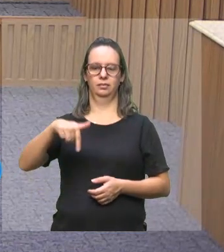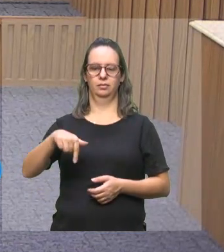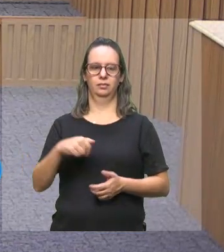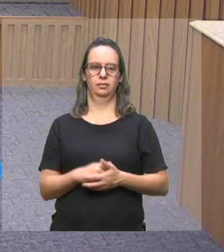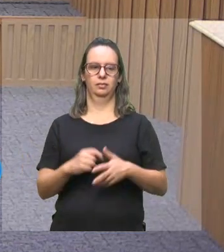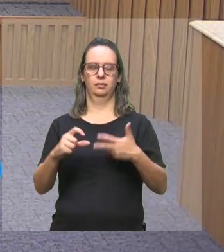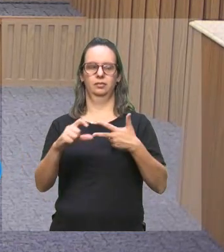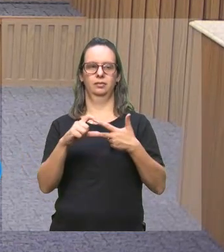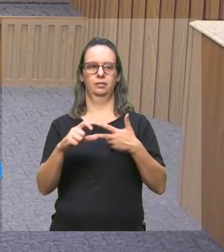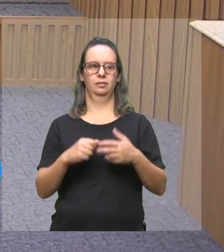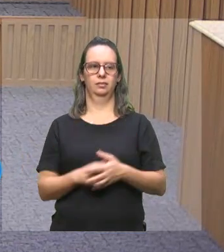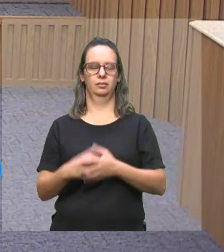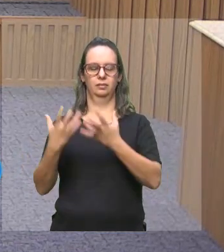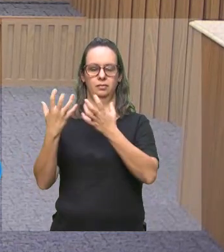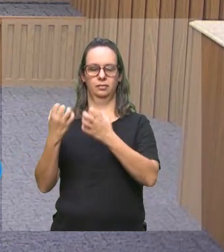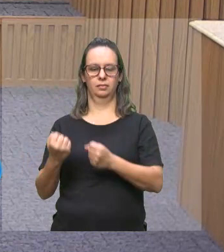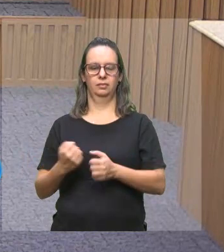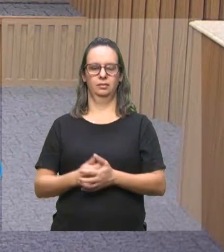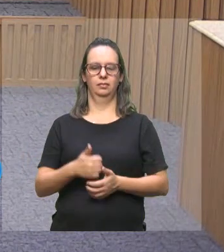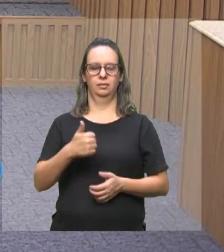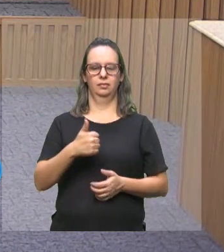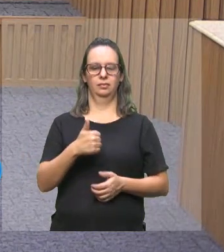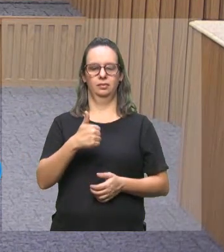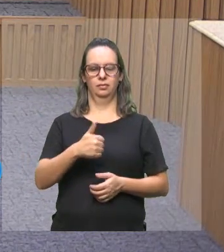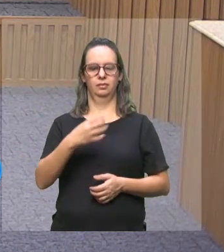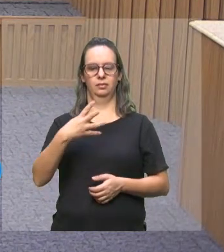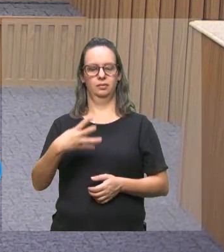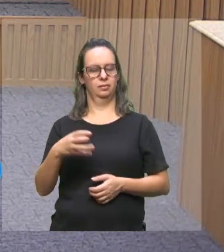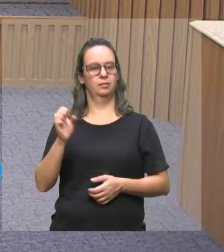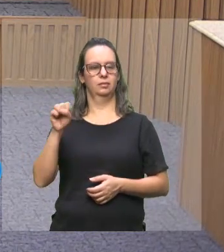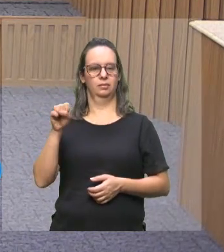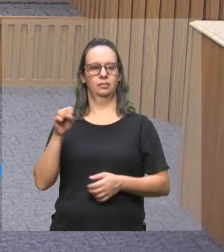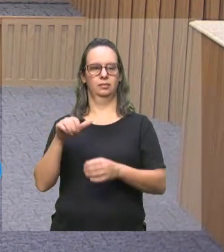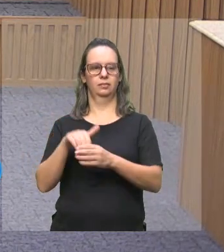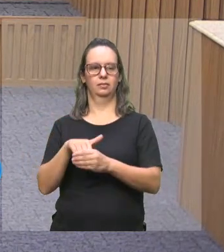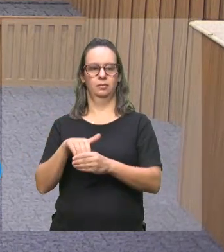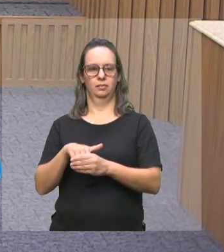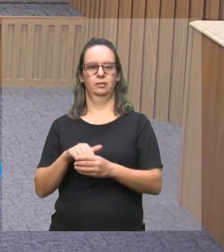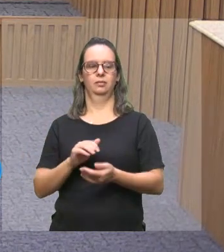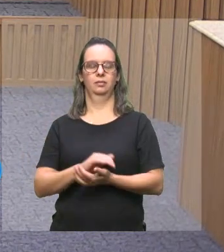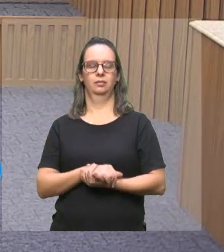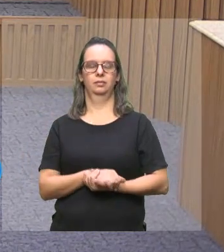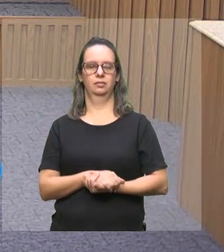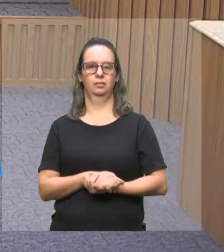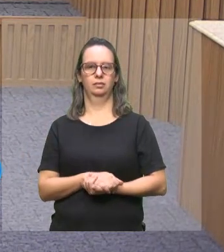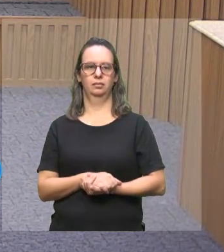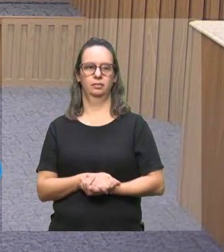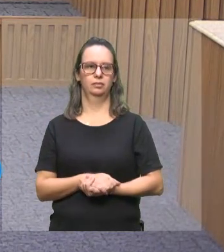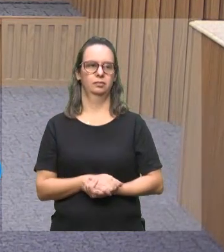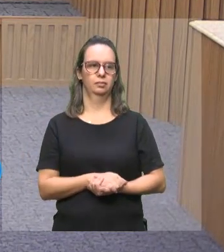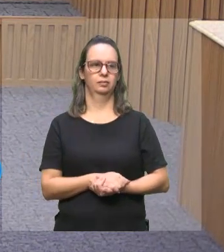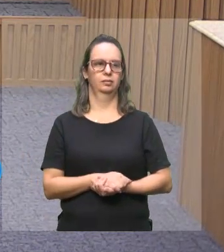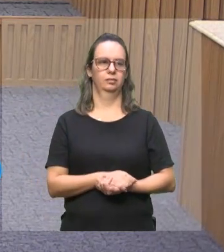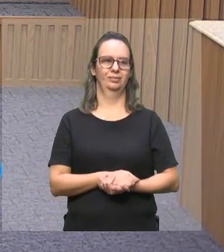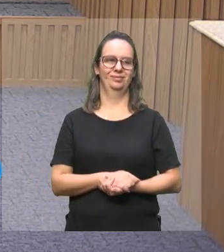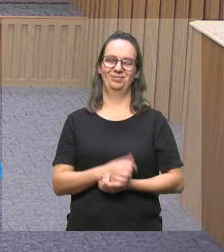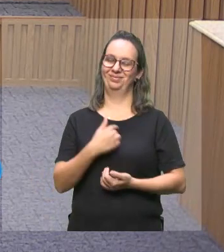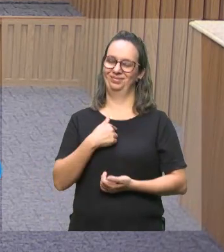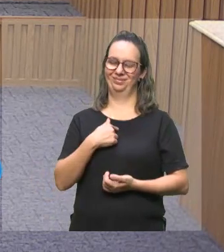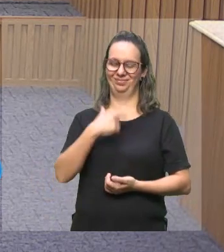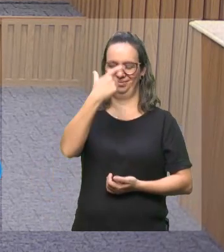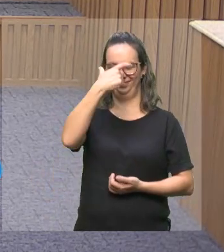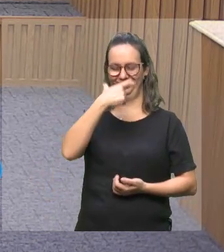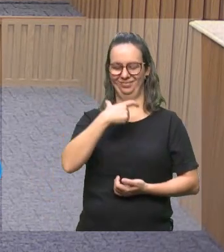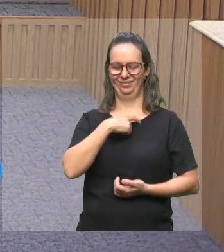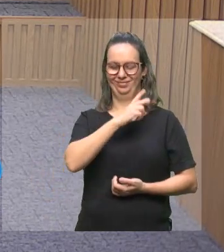foi aprovada por unanimidade com 14 votos favoráveis. Eu, apesar de, infelizmente,